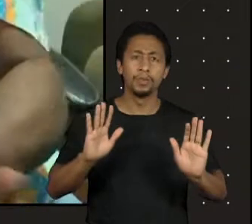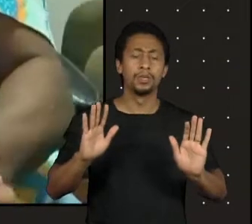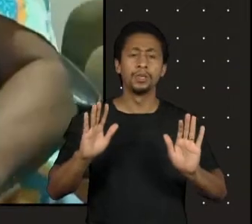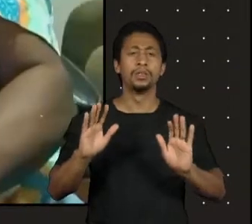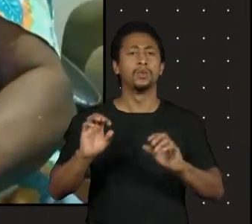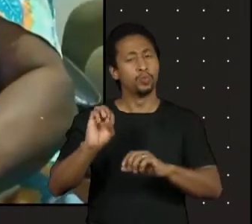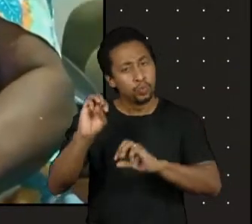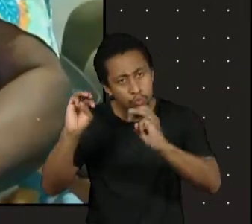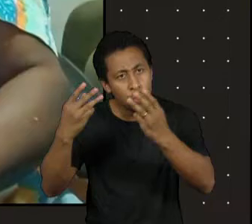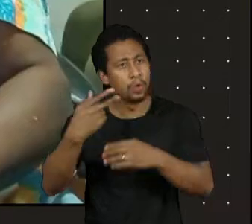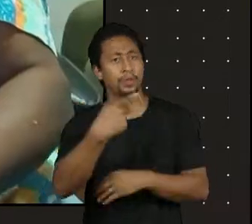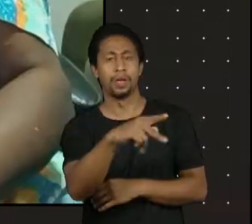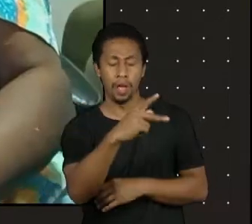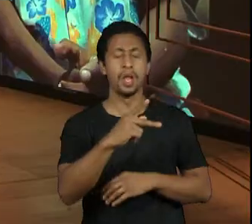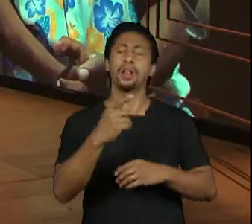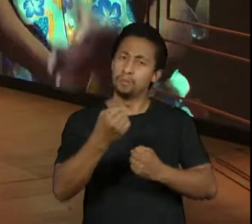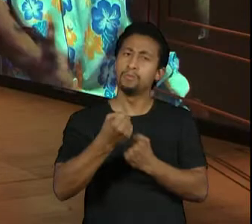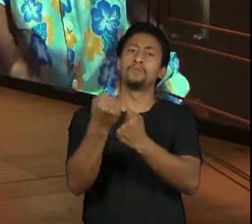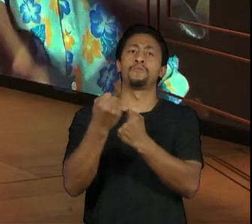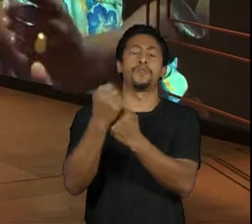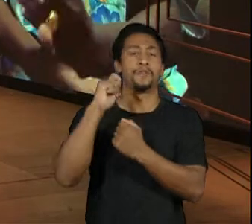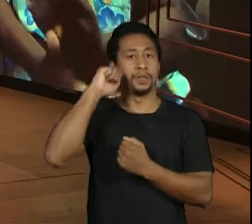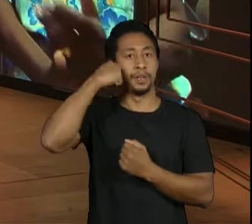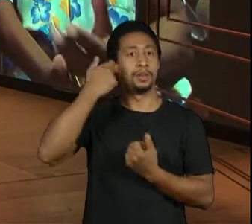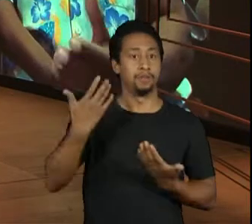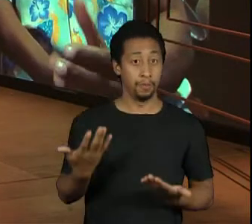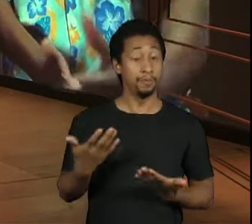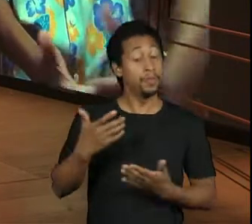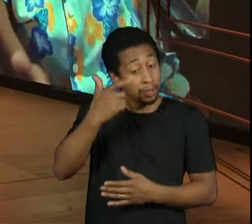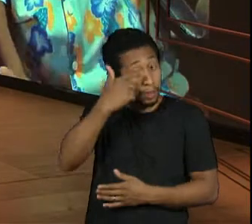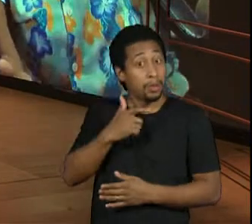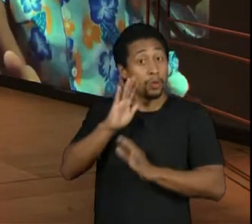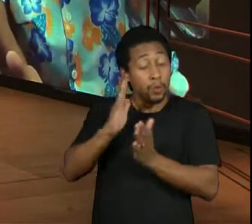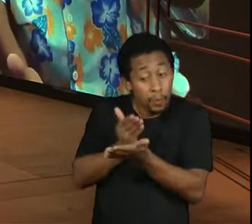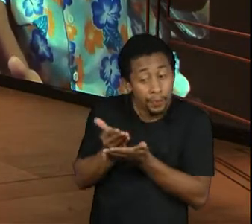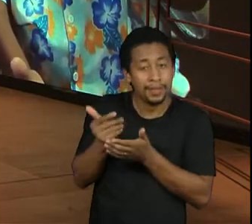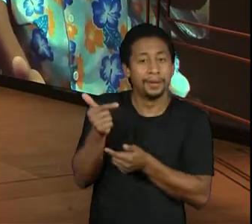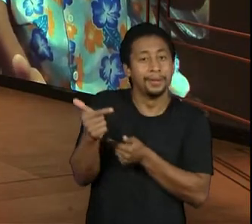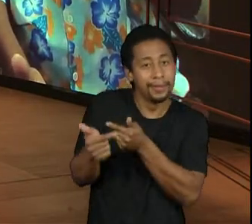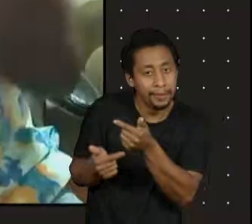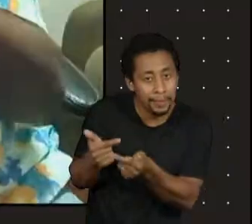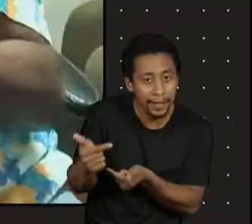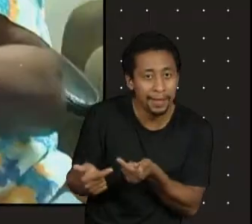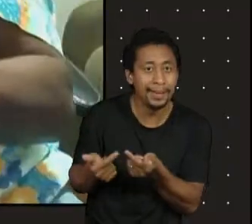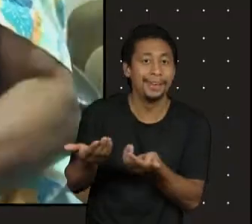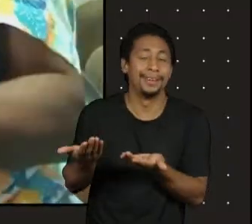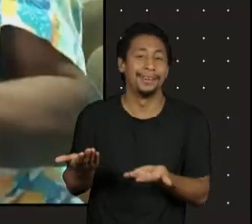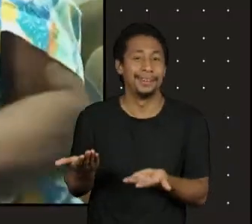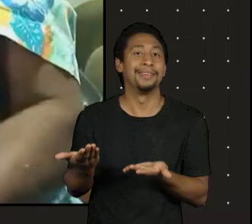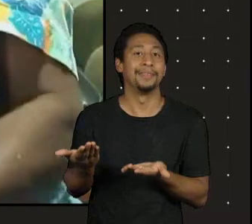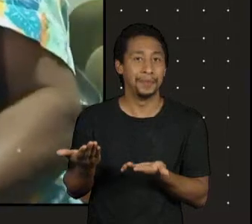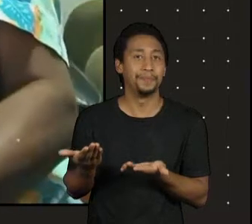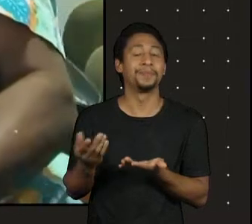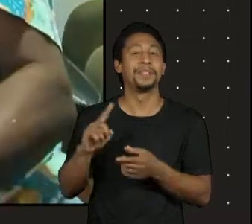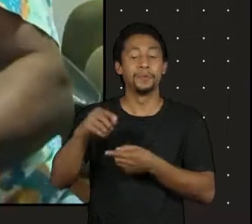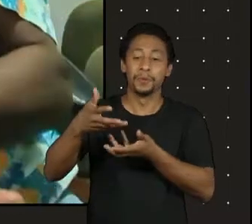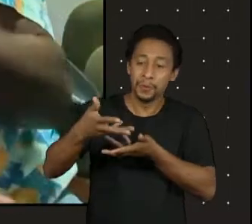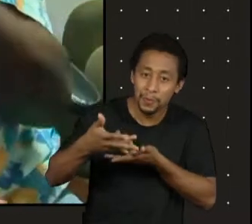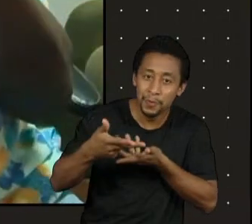eu batalhava muito isso, e eles já estavam de olho em mim. E houve um problema muito